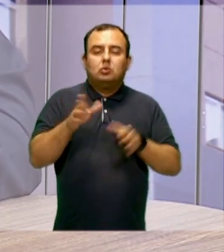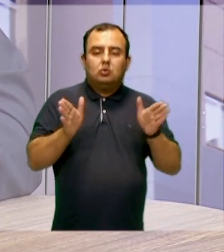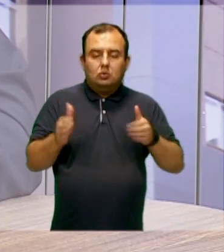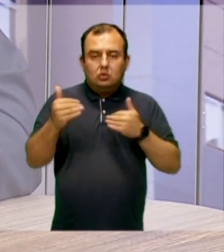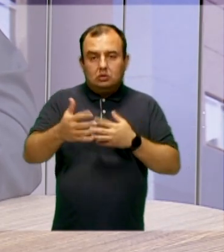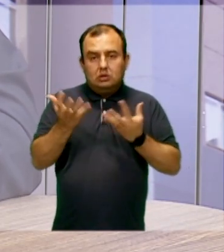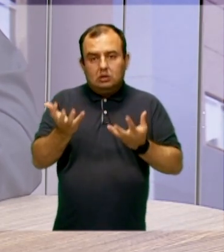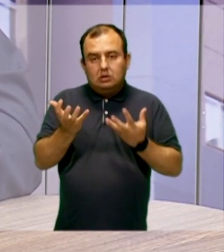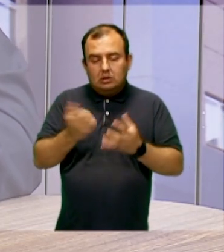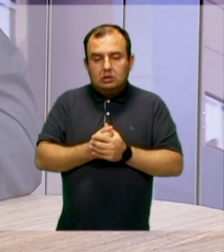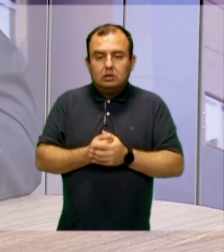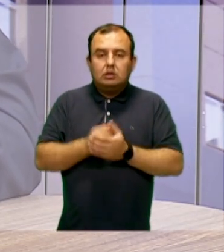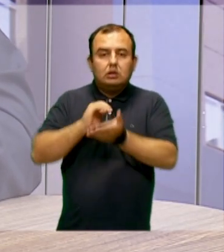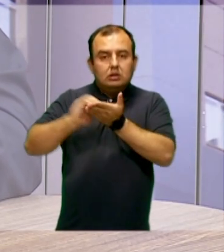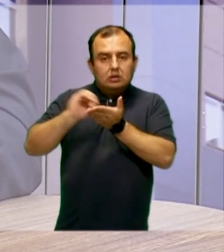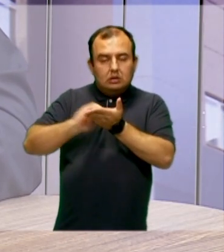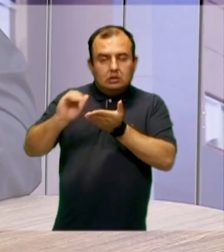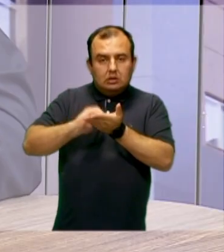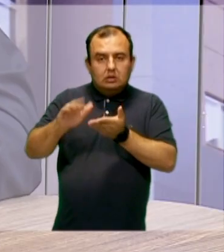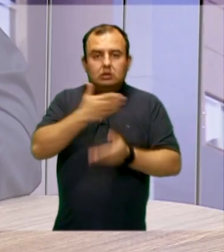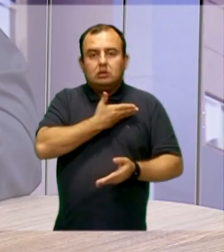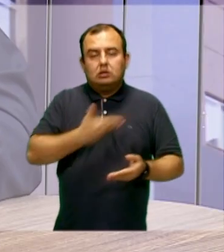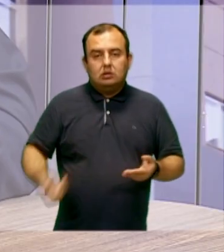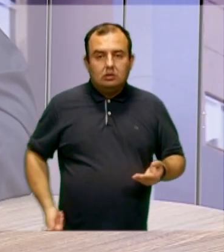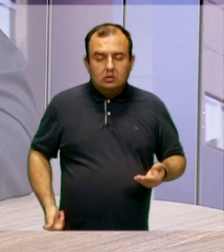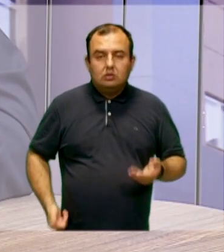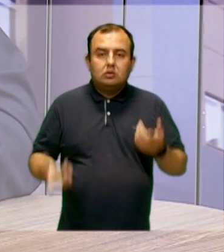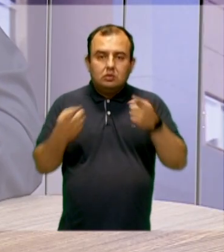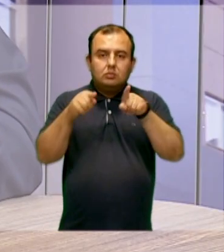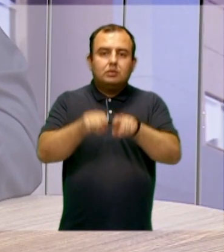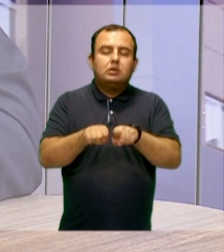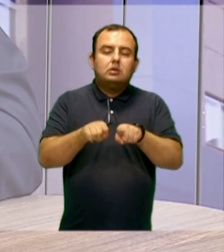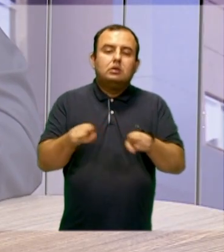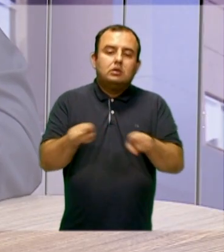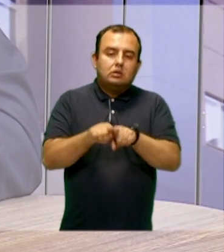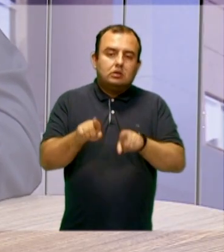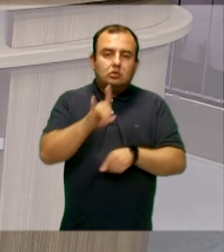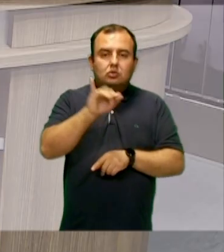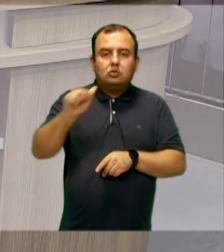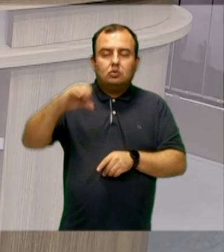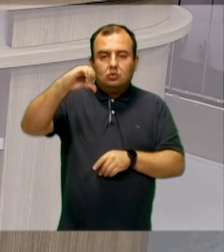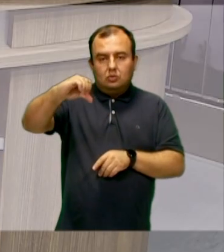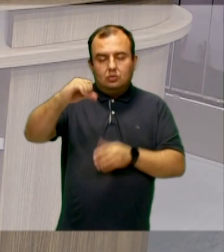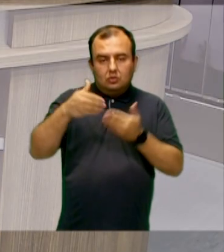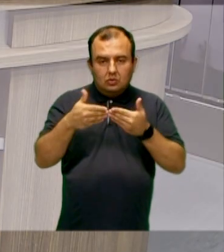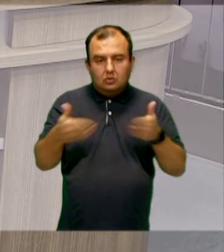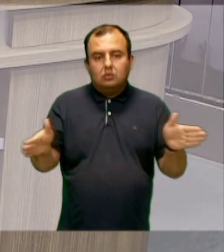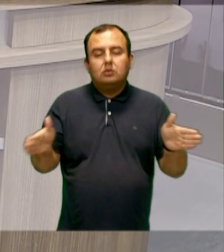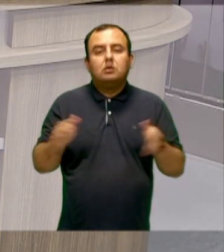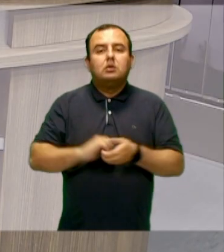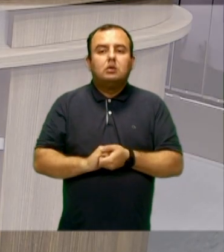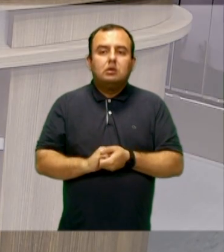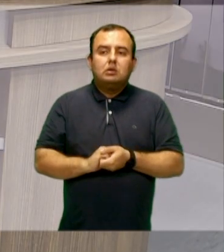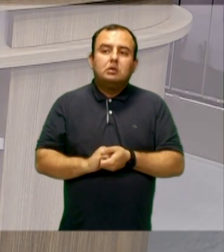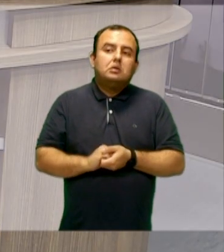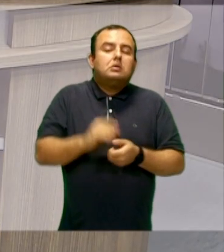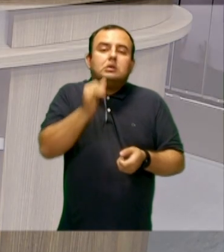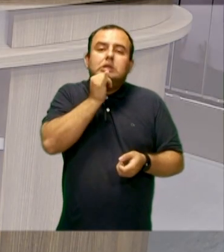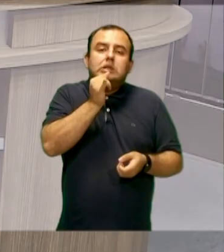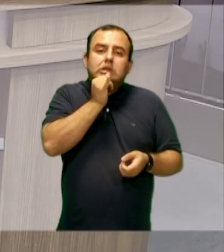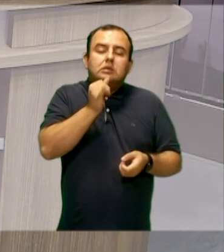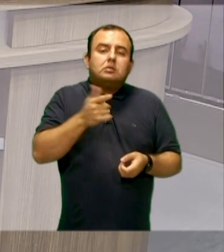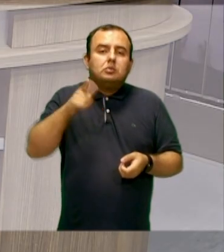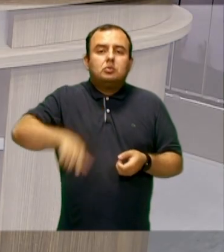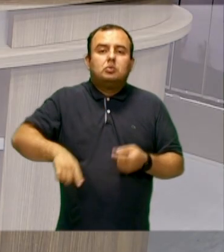na nossa Secretaria do Governo, né, no setor de parcerias, e no dia 9 vão ser abertos os envelopes. Então, vamos supor que mais de